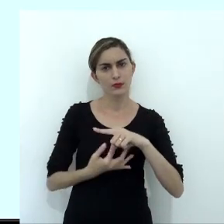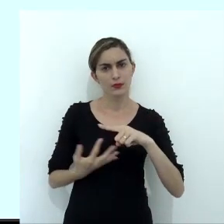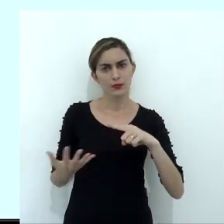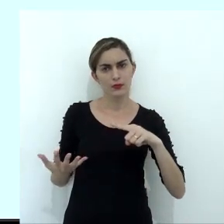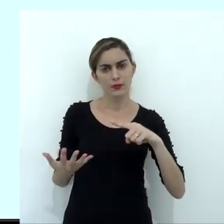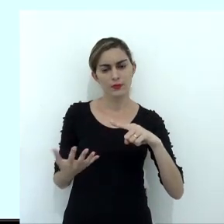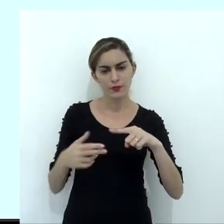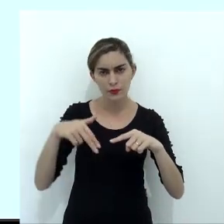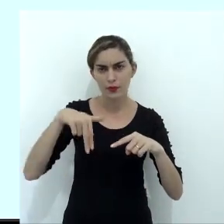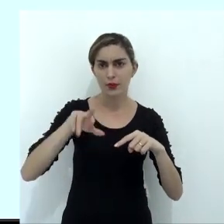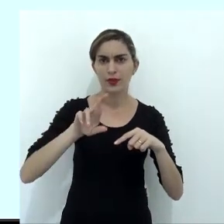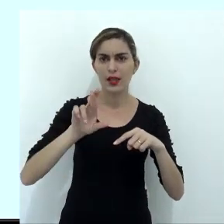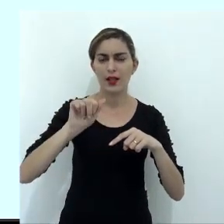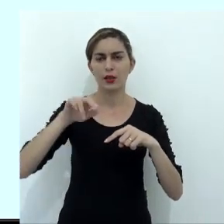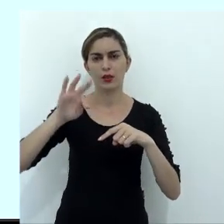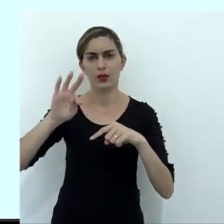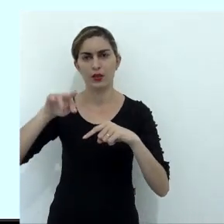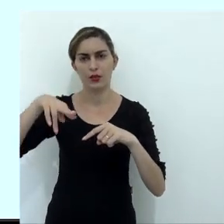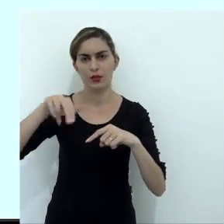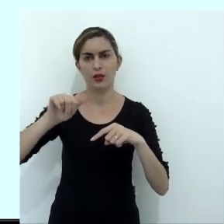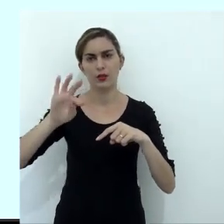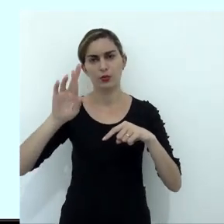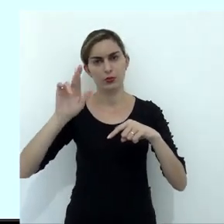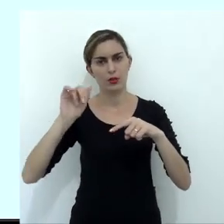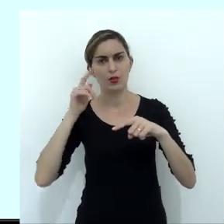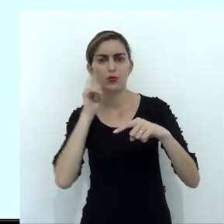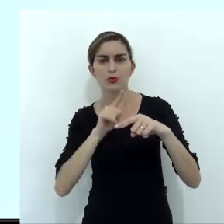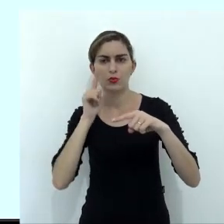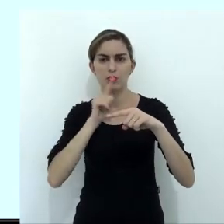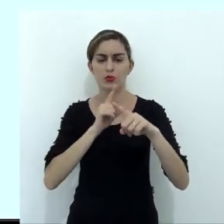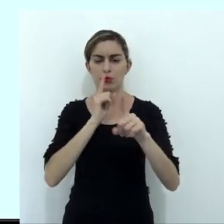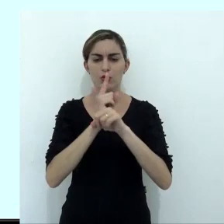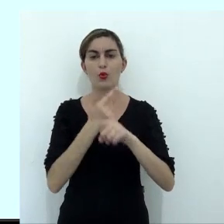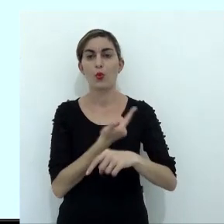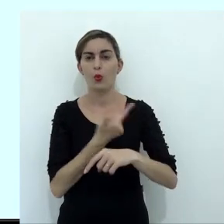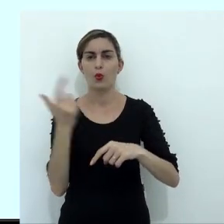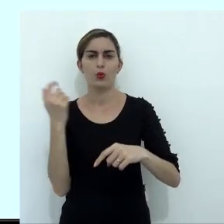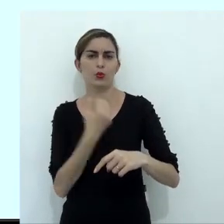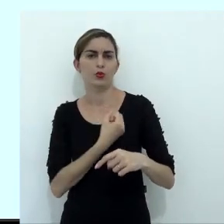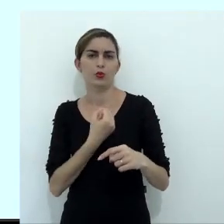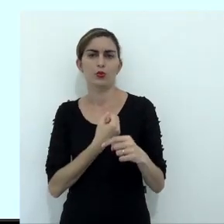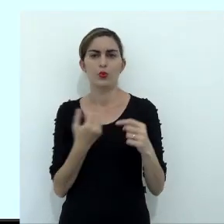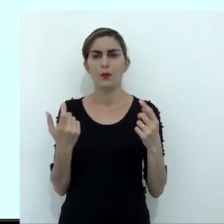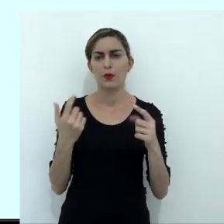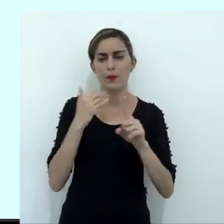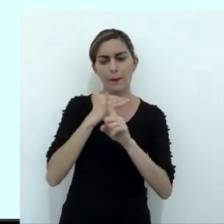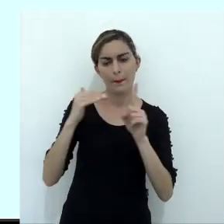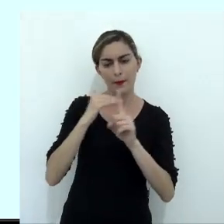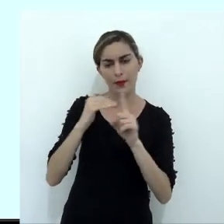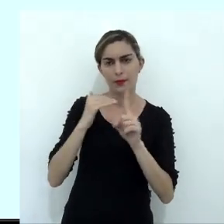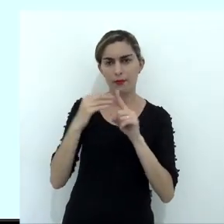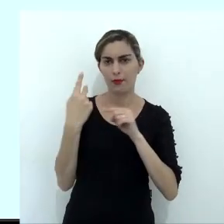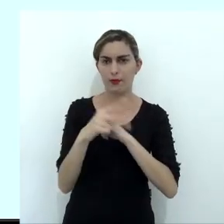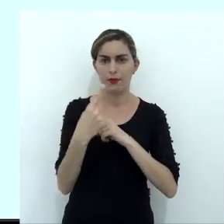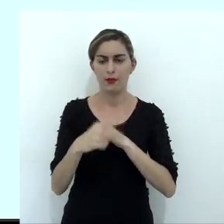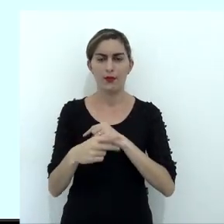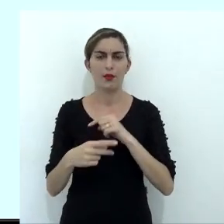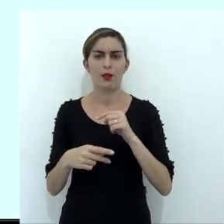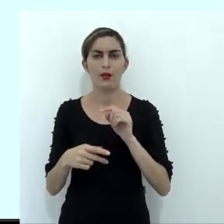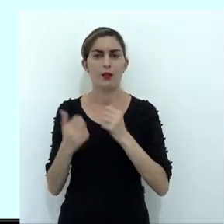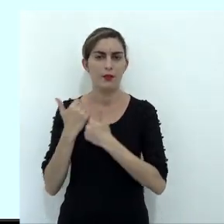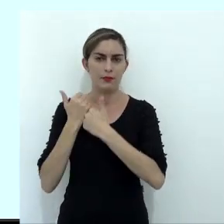pegar um número natural, uma quantidade, e conseguir encontrar um outro número que seja uma parte dela. E essa parte